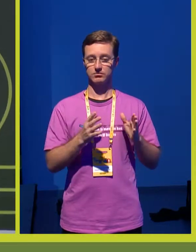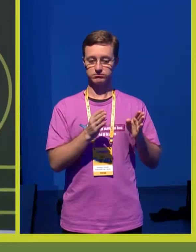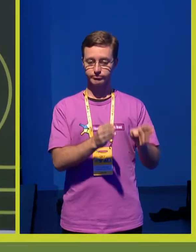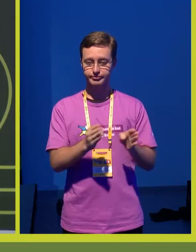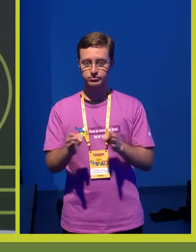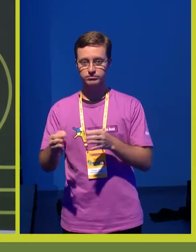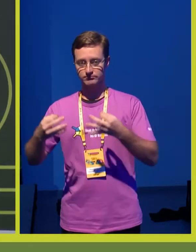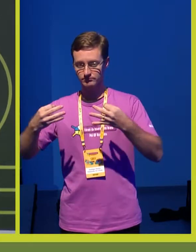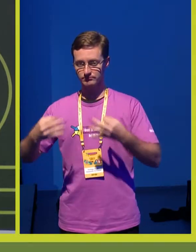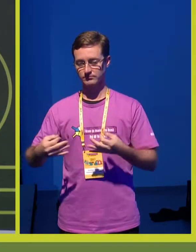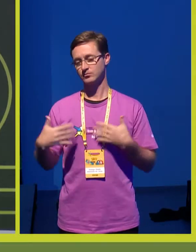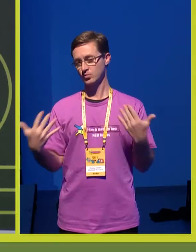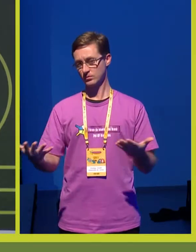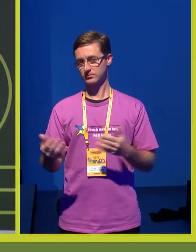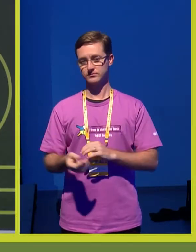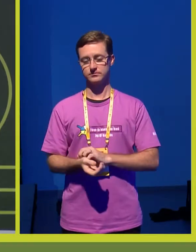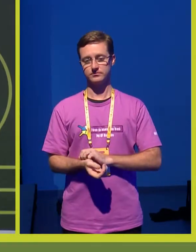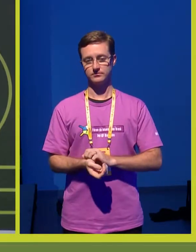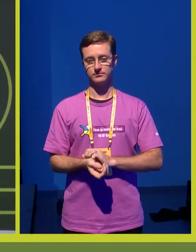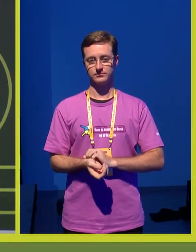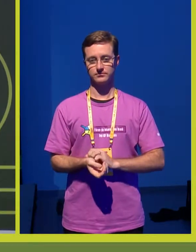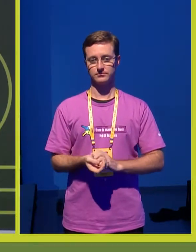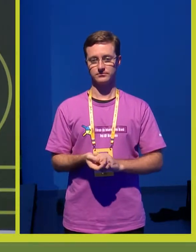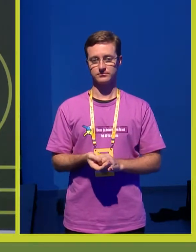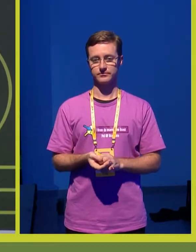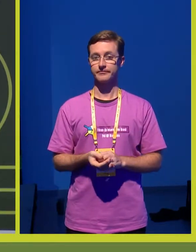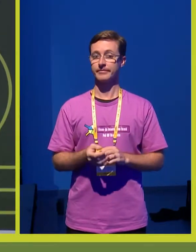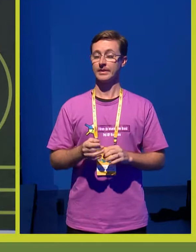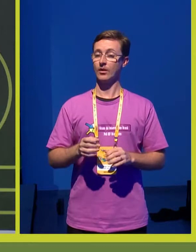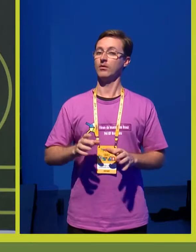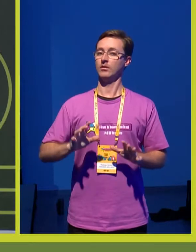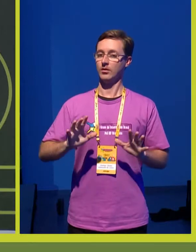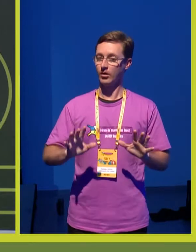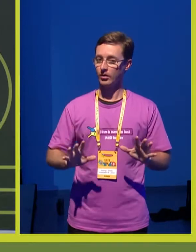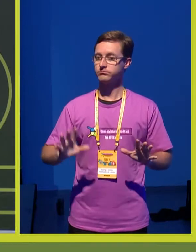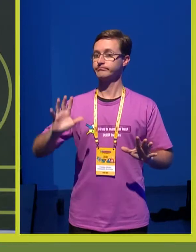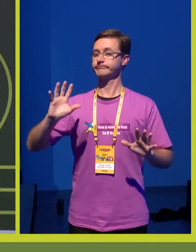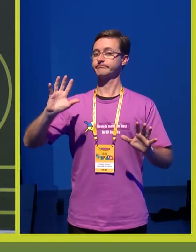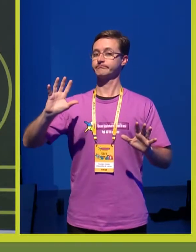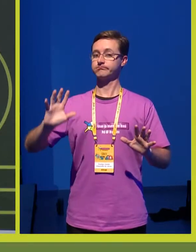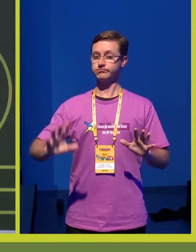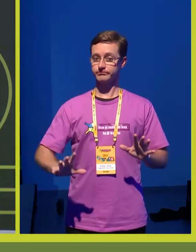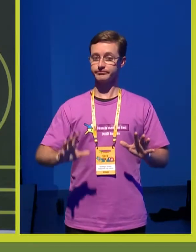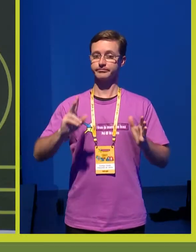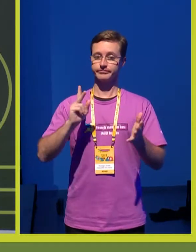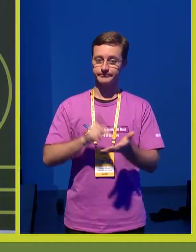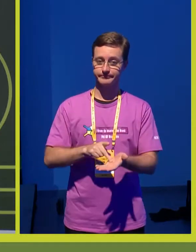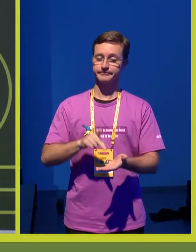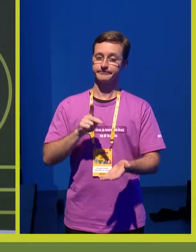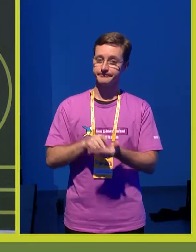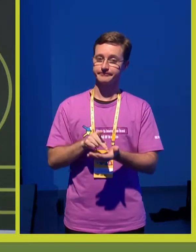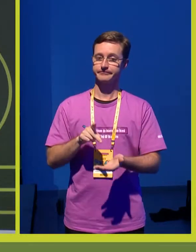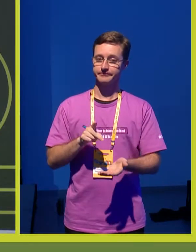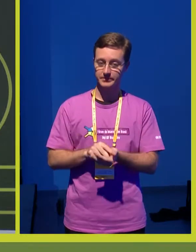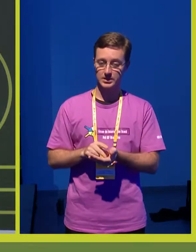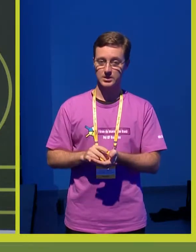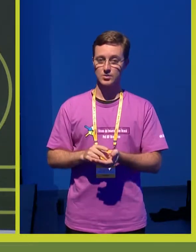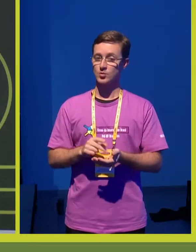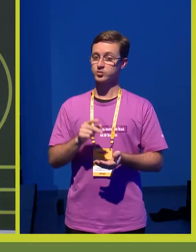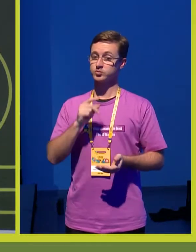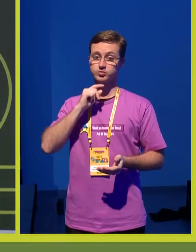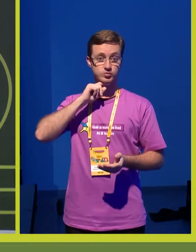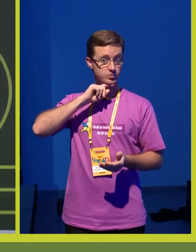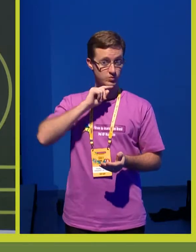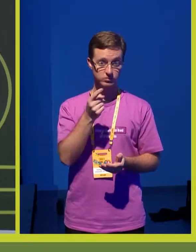adequado a lidar nessa situação se realmente realmente realmente mesmo não é possível obter uma